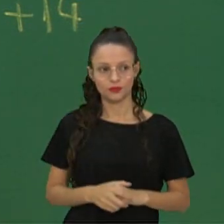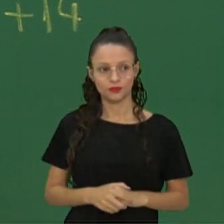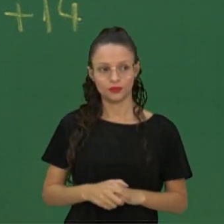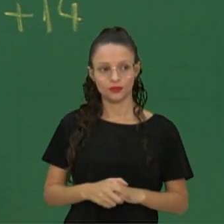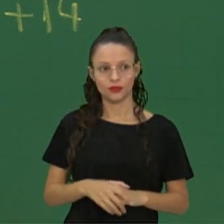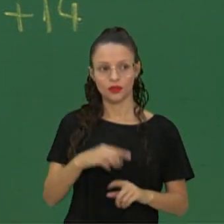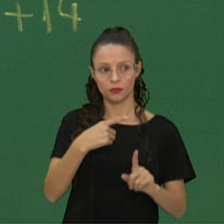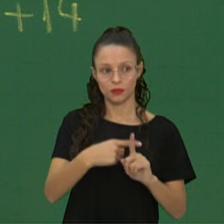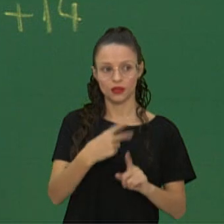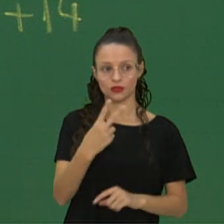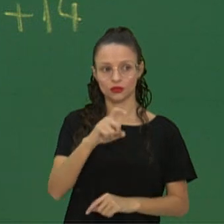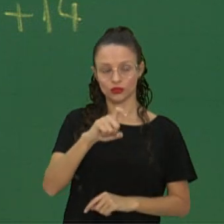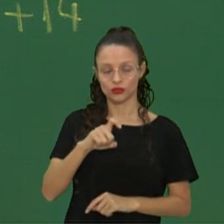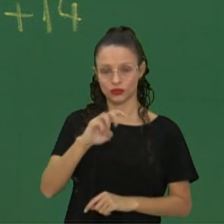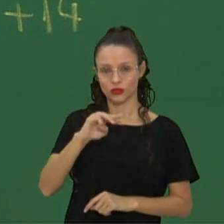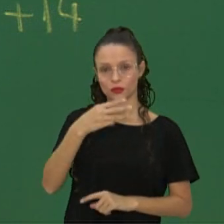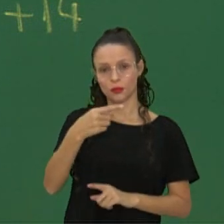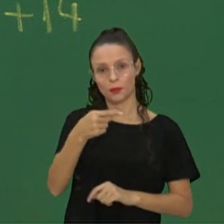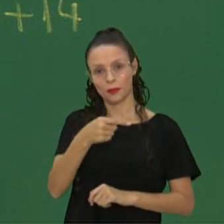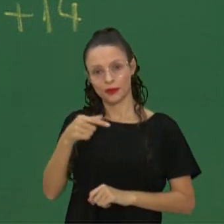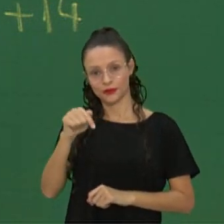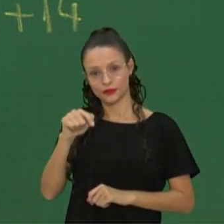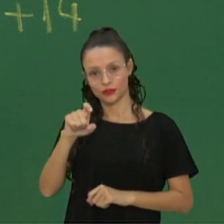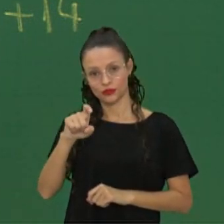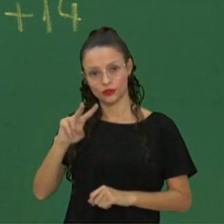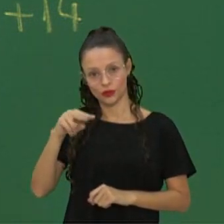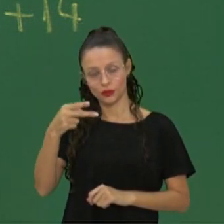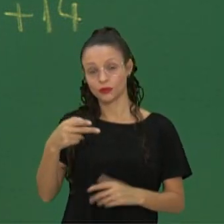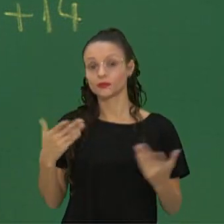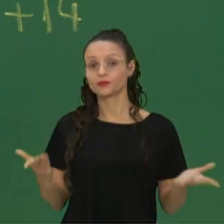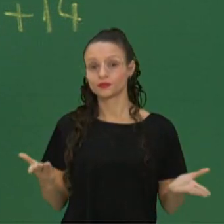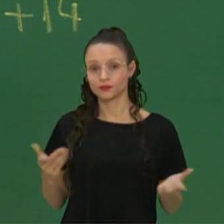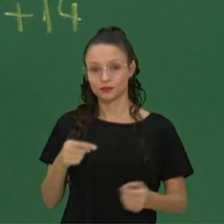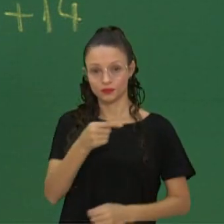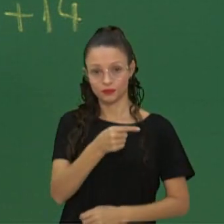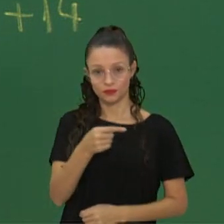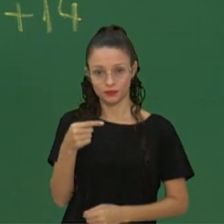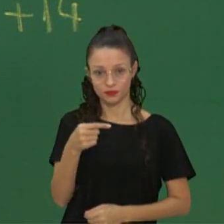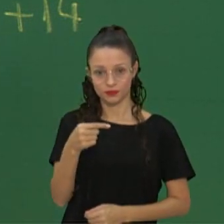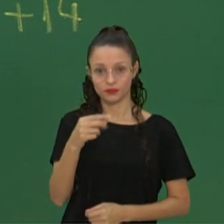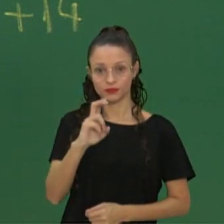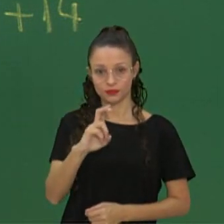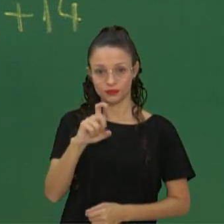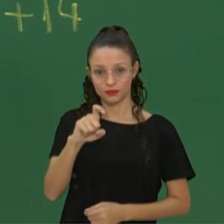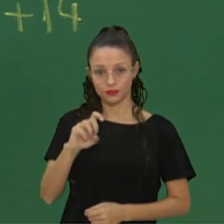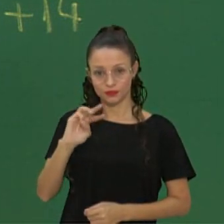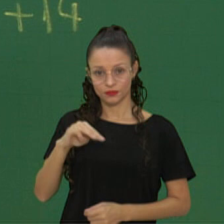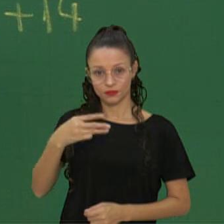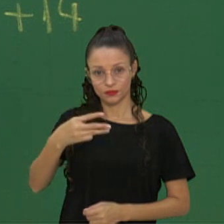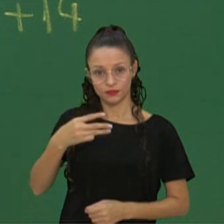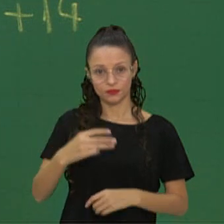Mais 2x ao cubo menos 7x ao cubo dá quanto? Dá menos 5x ao cubo.